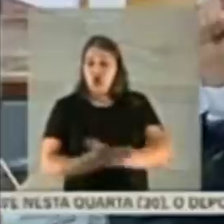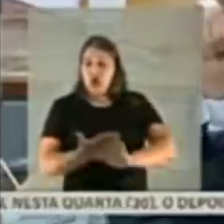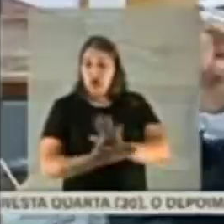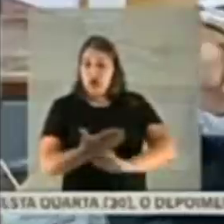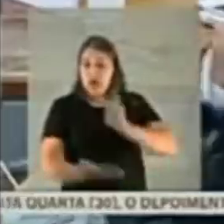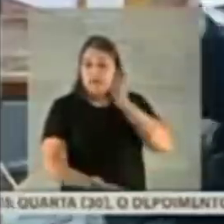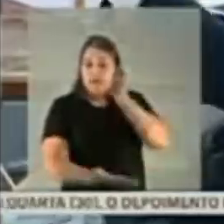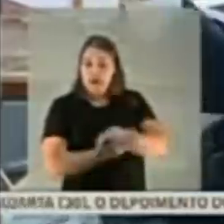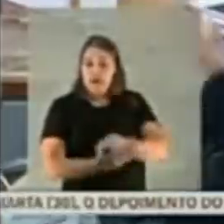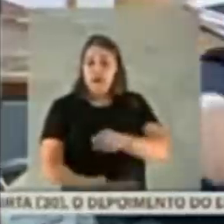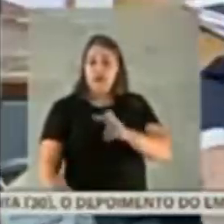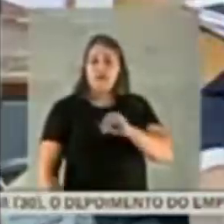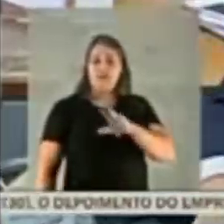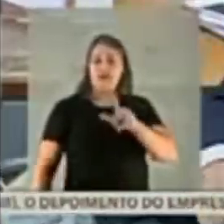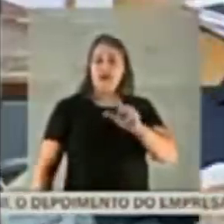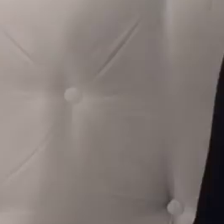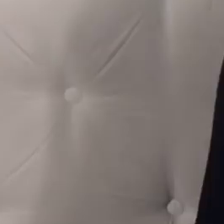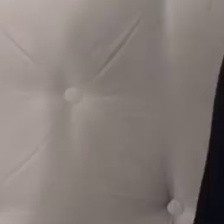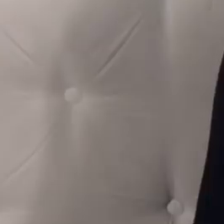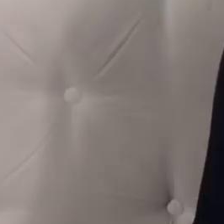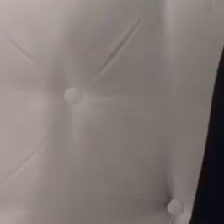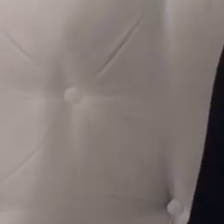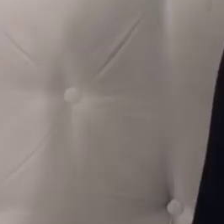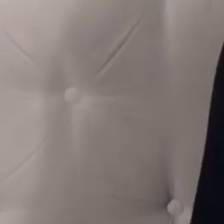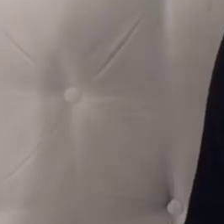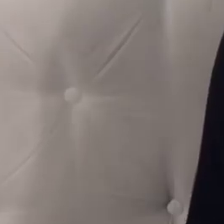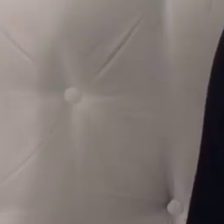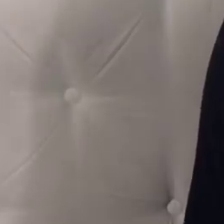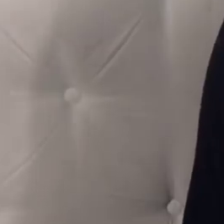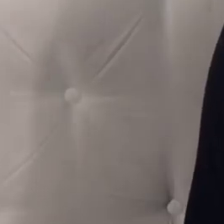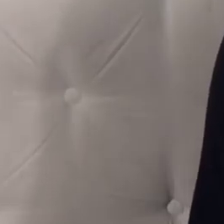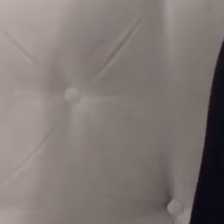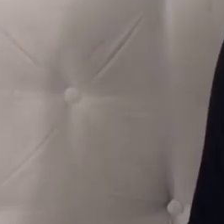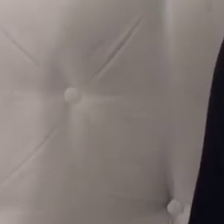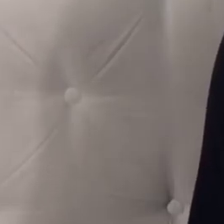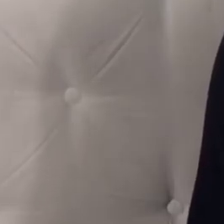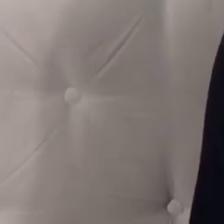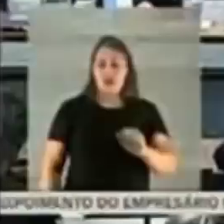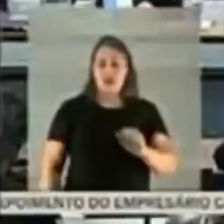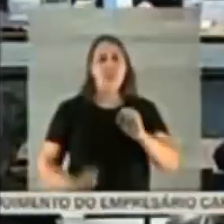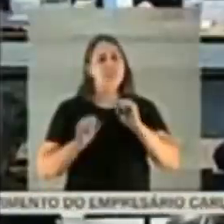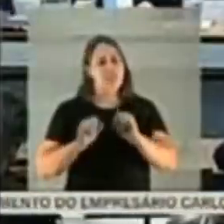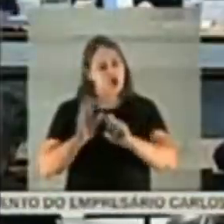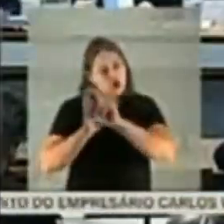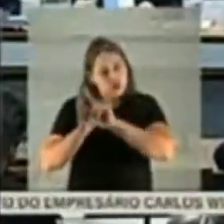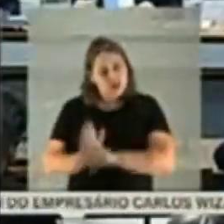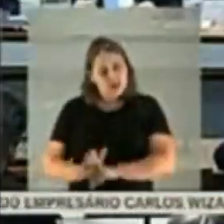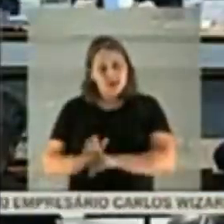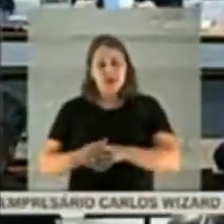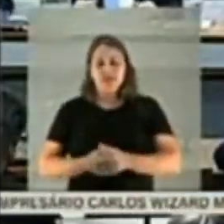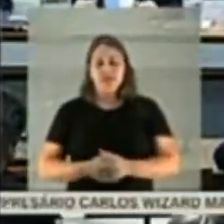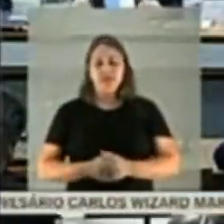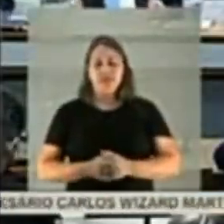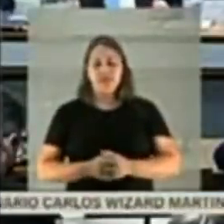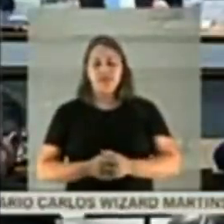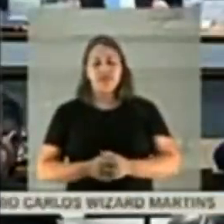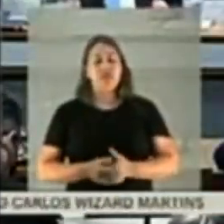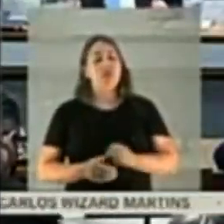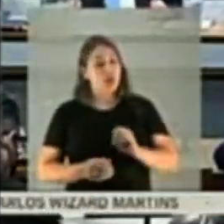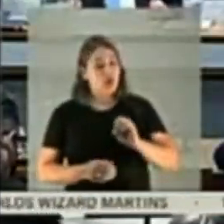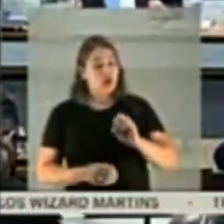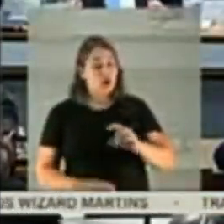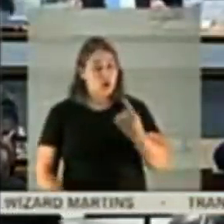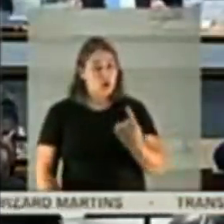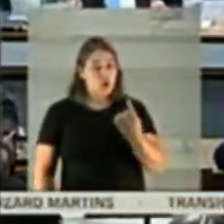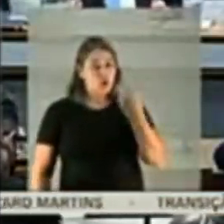verba indenizatória. Pode mandar fazer a consulta. Tá. Mas essa parte aqui é a mais legal de todas. Agora, tá bom, deputado. Pago R$1 bilhão